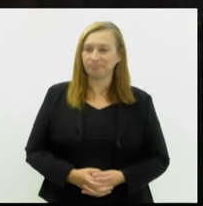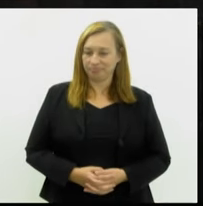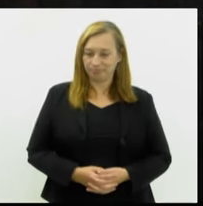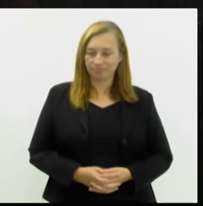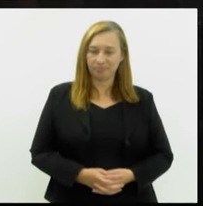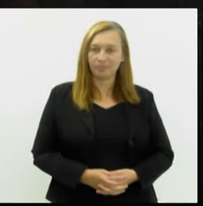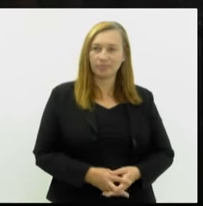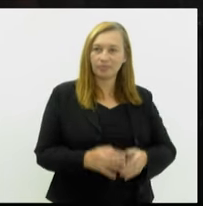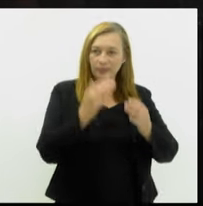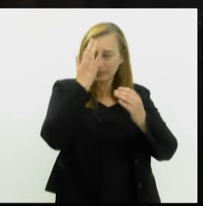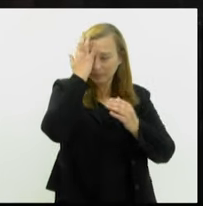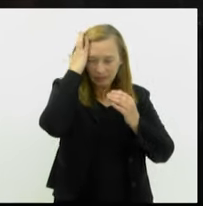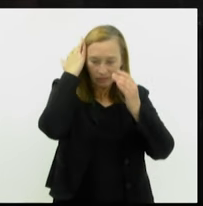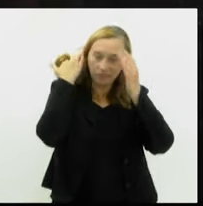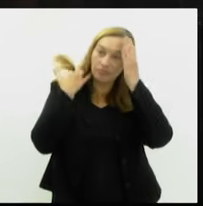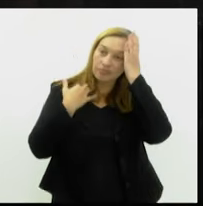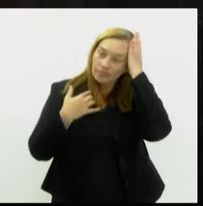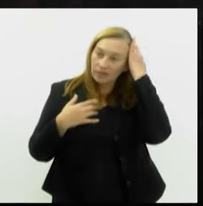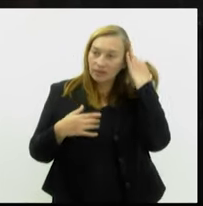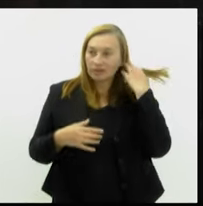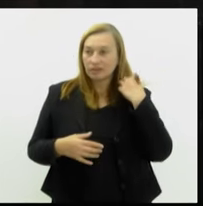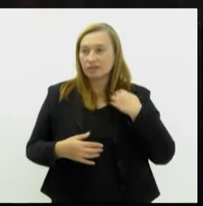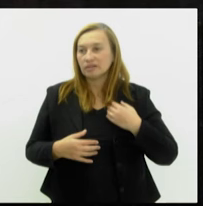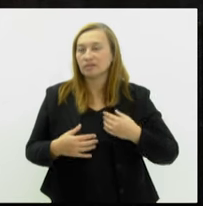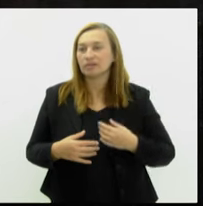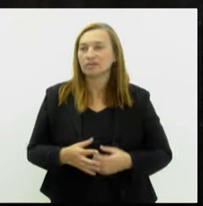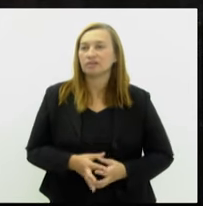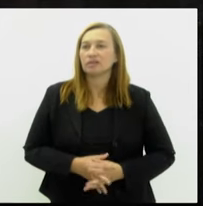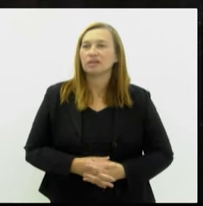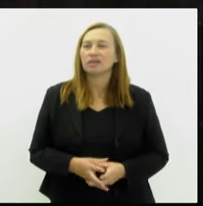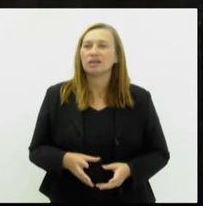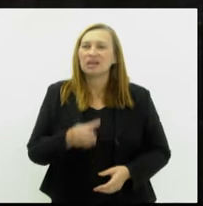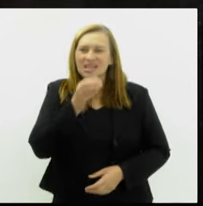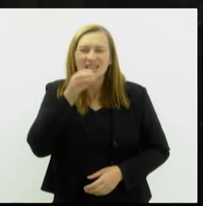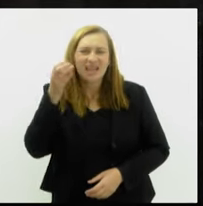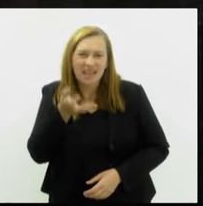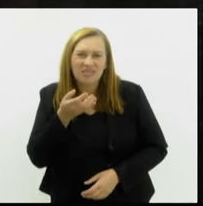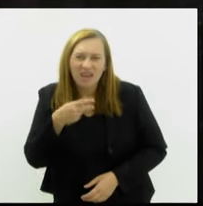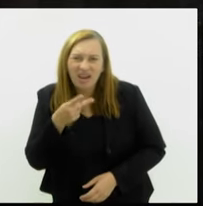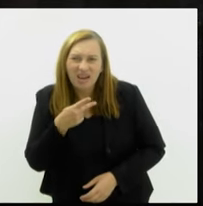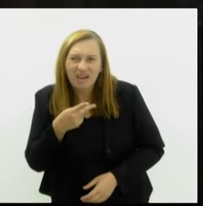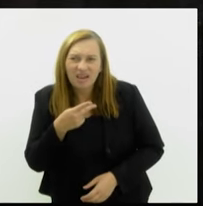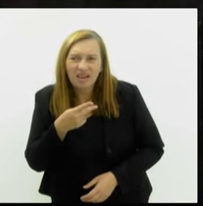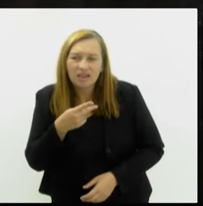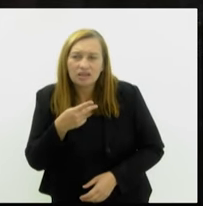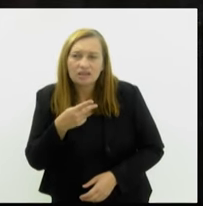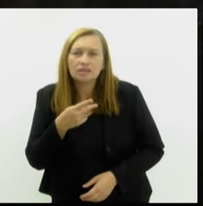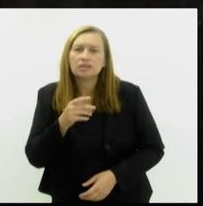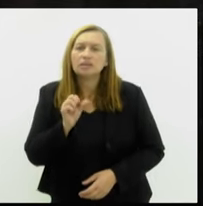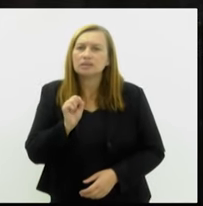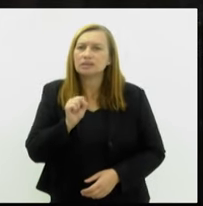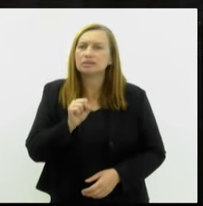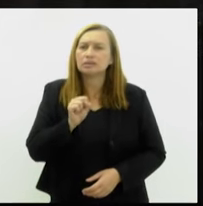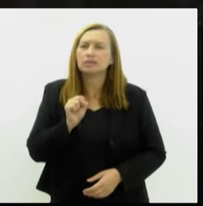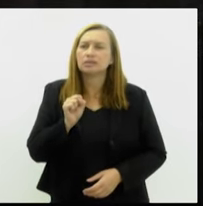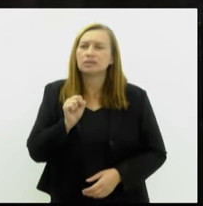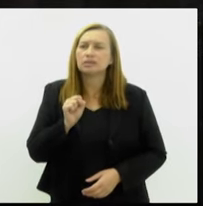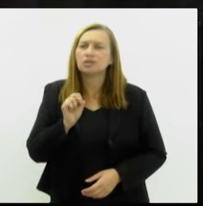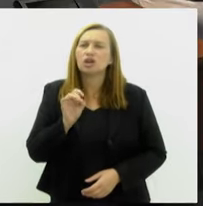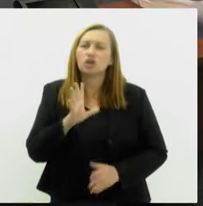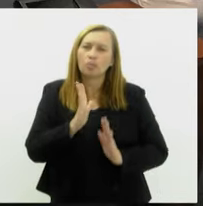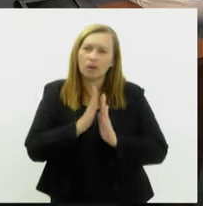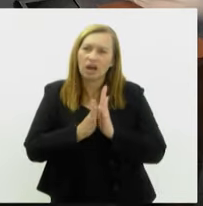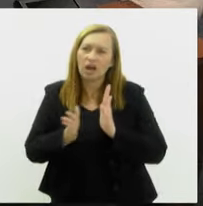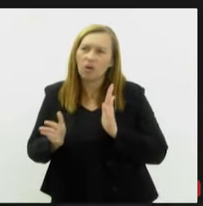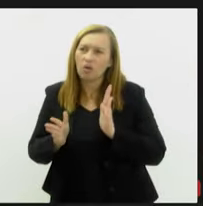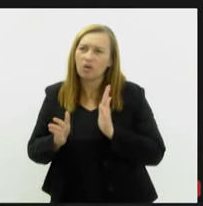Ela quer falar? Deputada Célia, está querendo falar? Sim. Com certeza, só pela ordem para